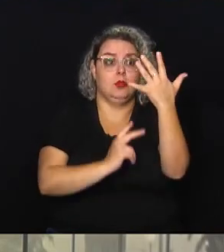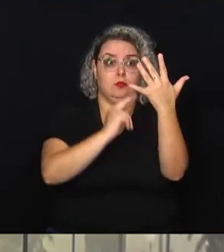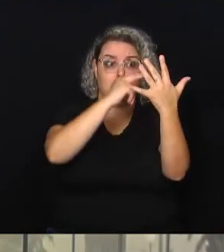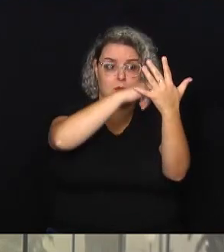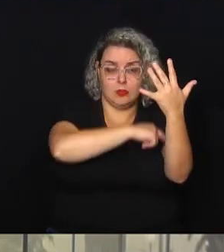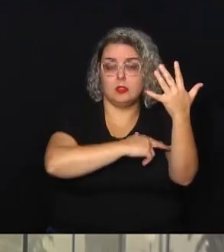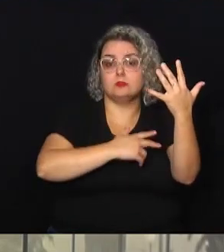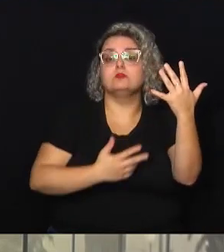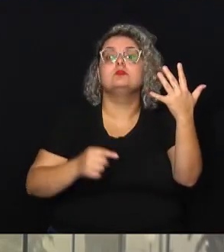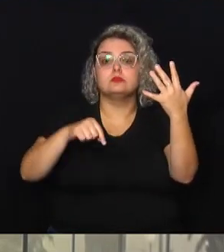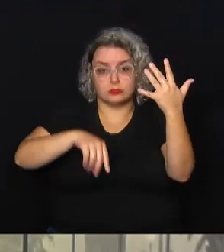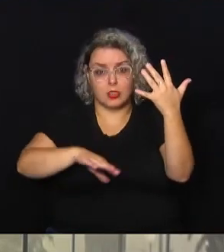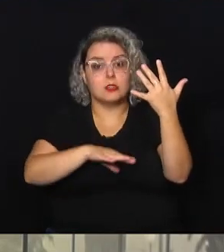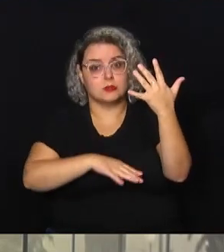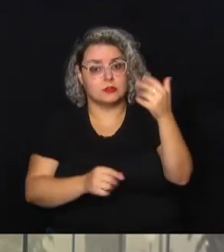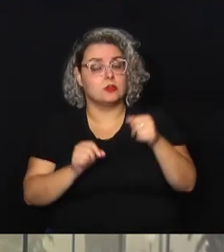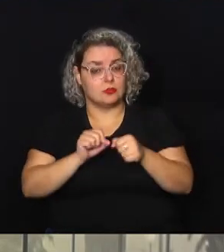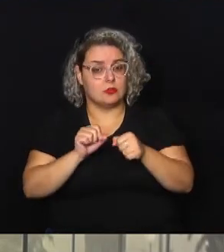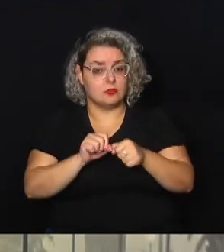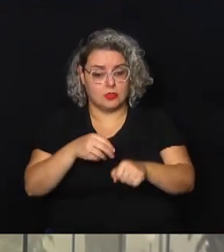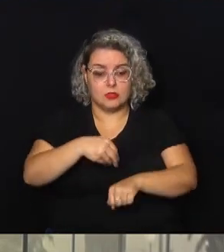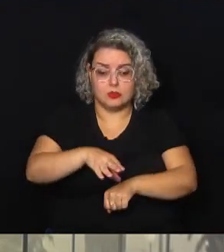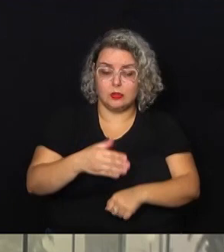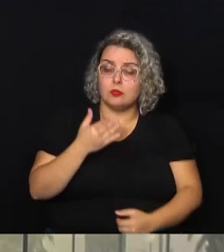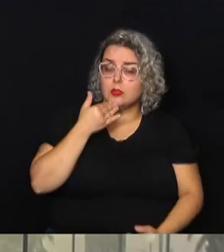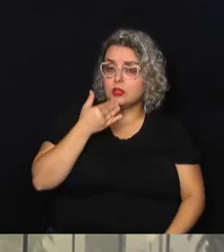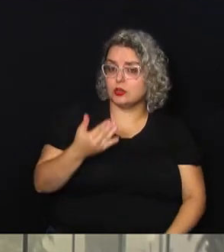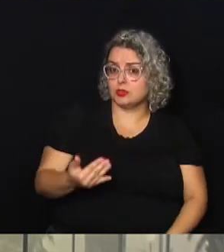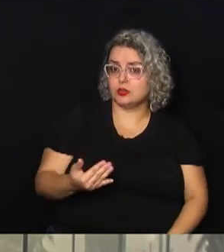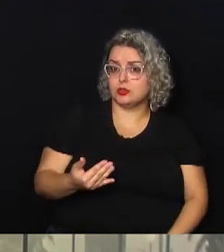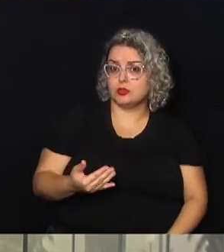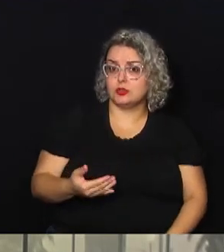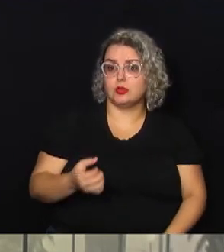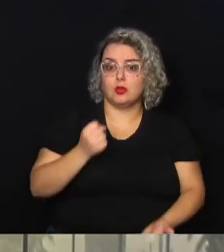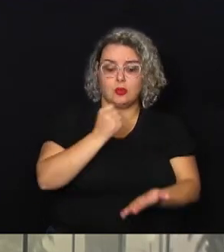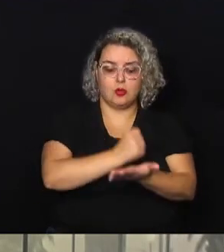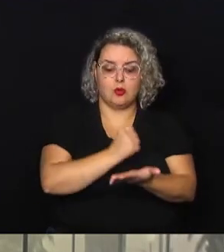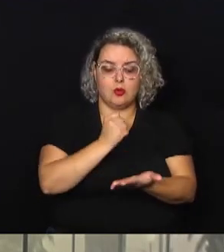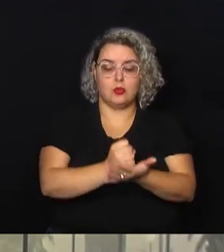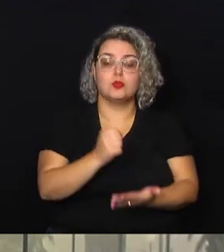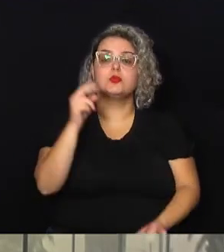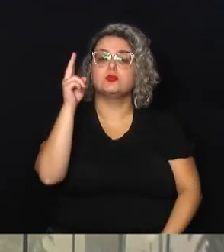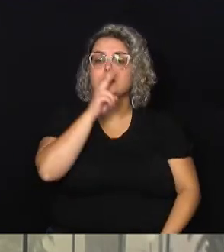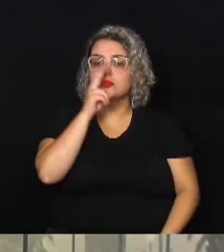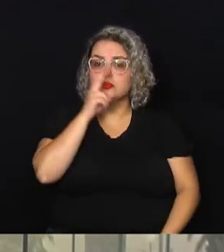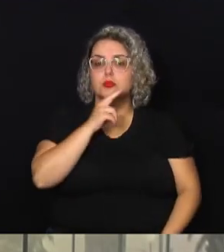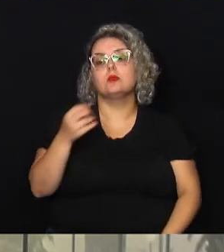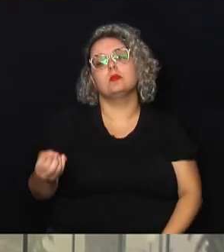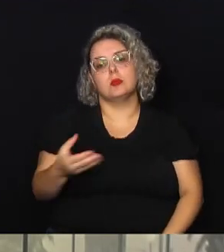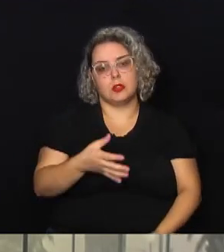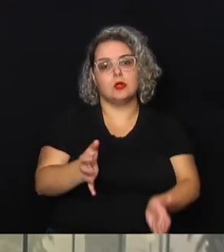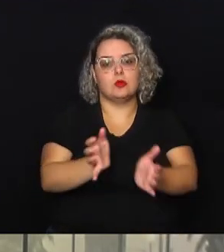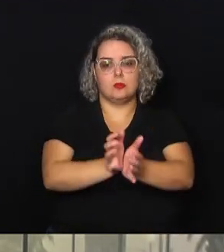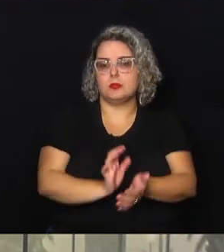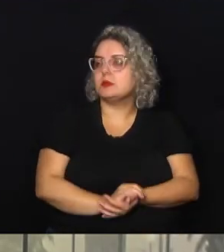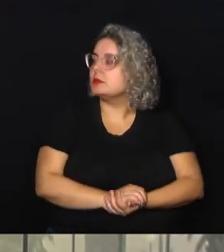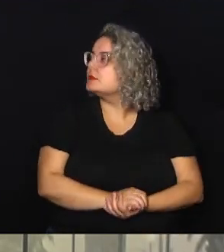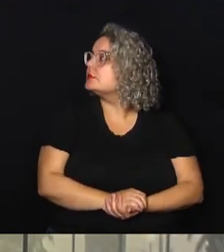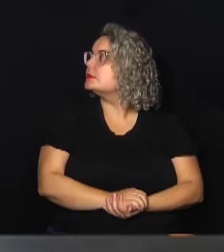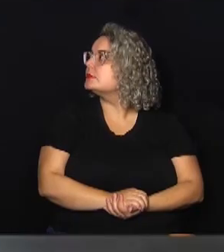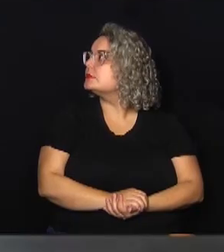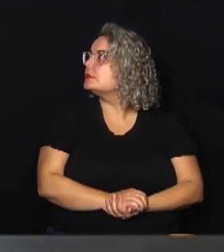município e fez uma indicação solicitando um contrato de emergência para novas equipes